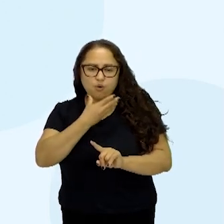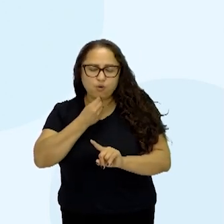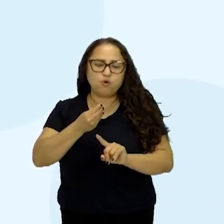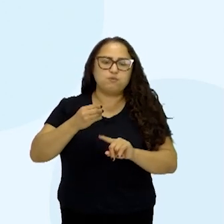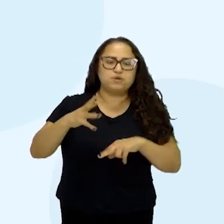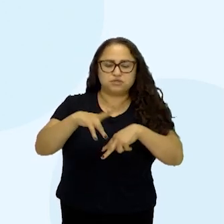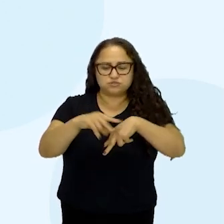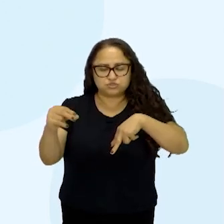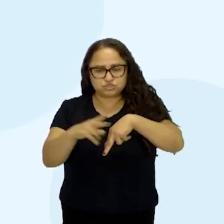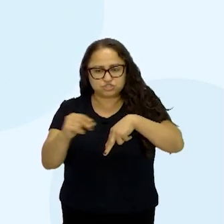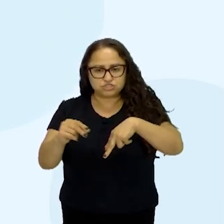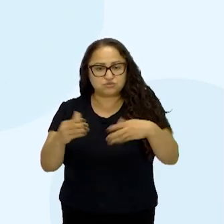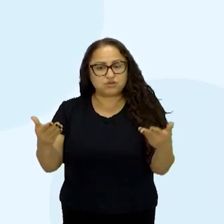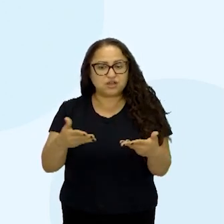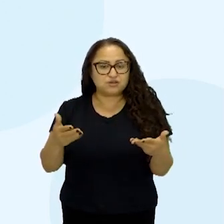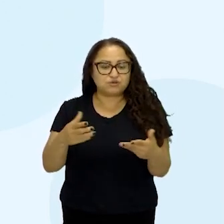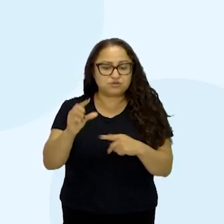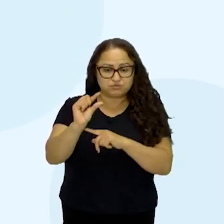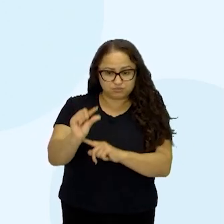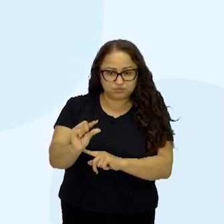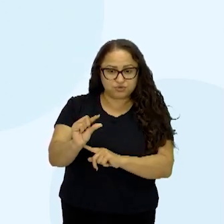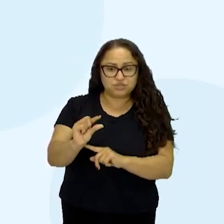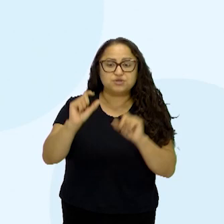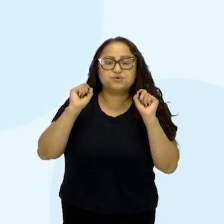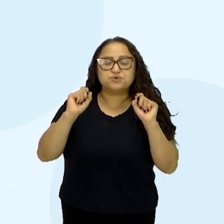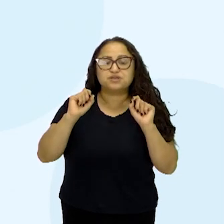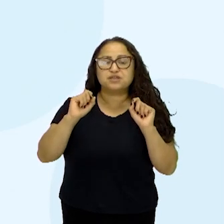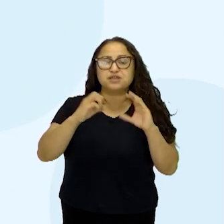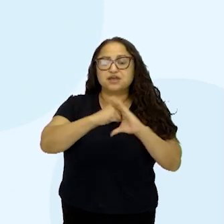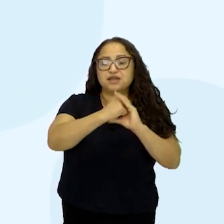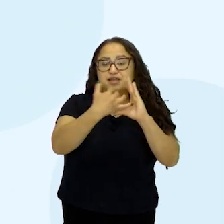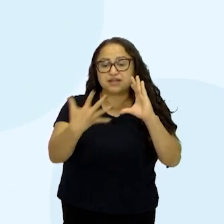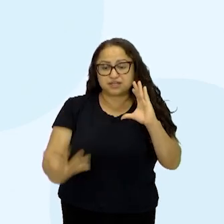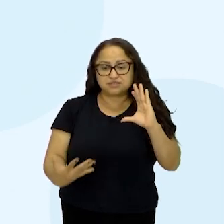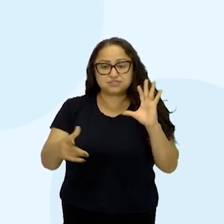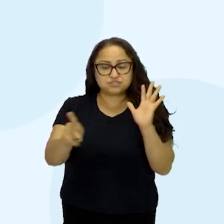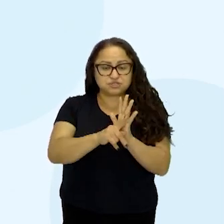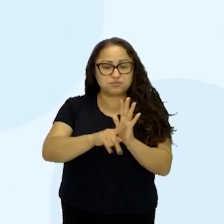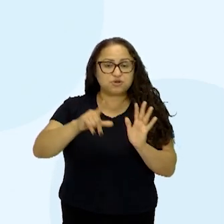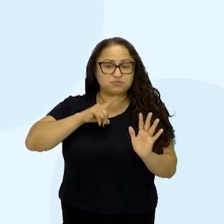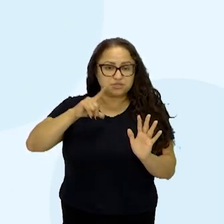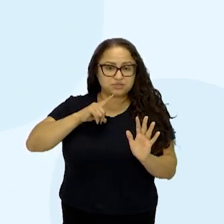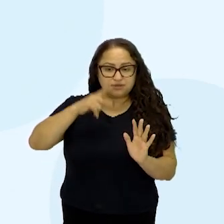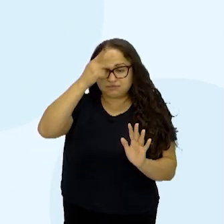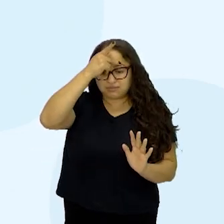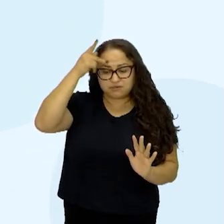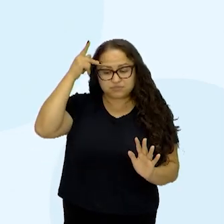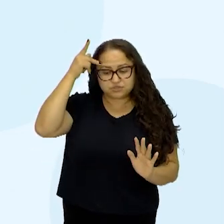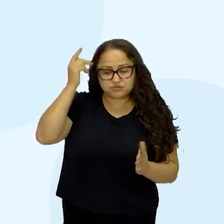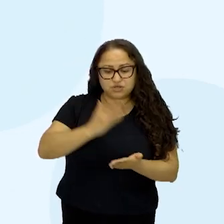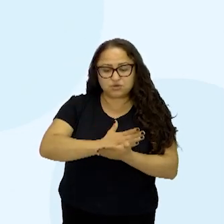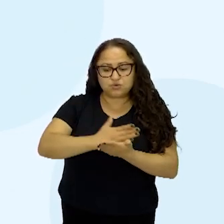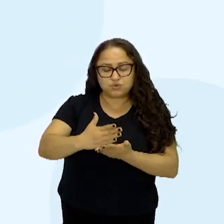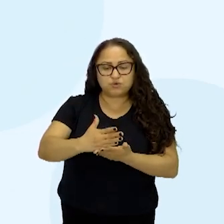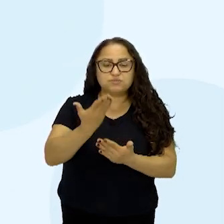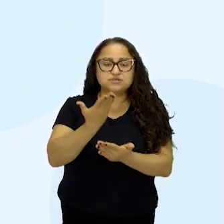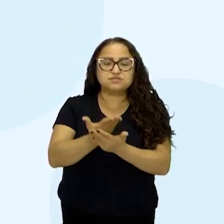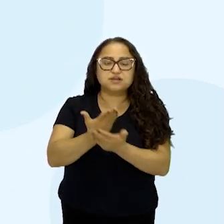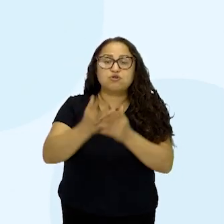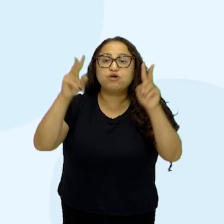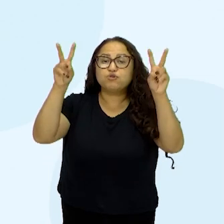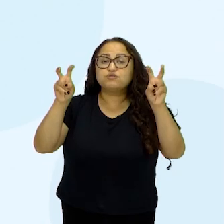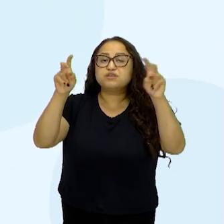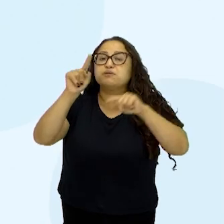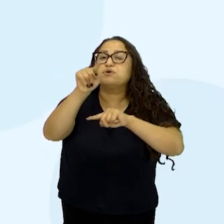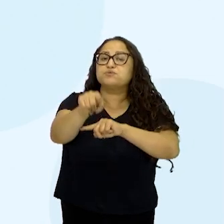E a gente vai ver um pouquinho agora sobre as características dessas pessoas, porque o início da nossa aula e o tema da nossa aula